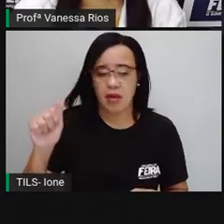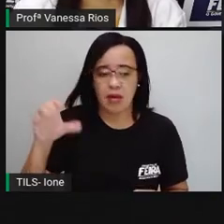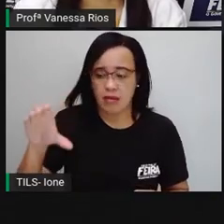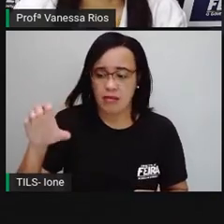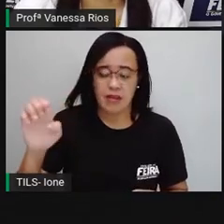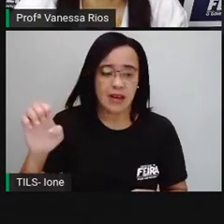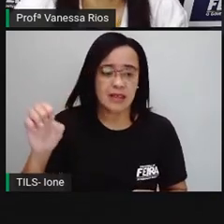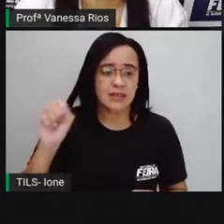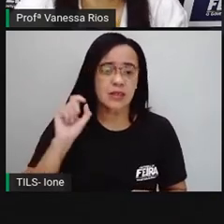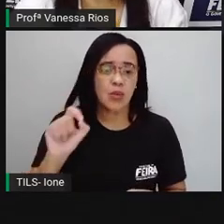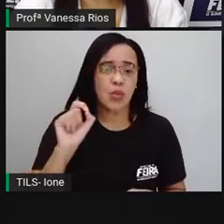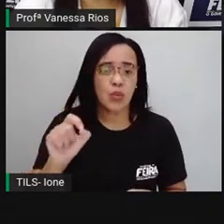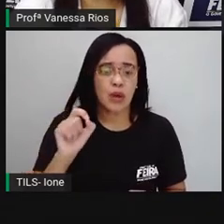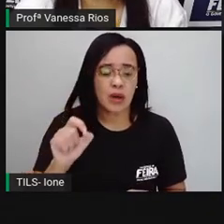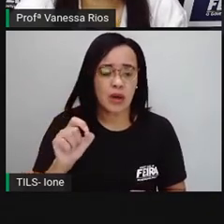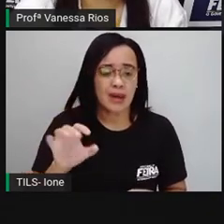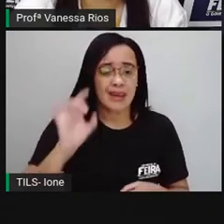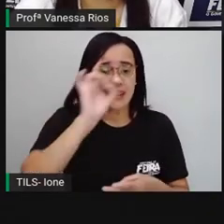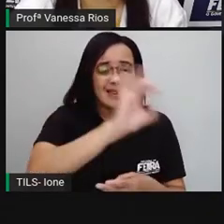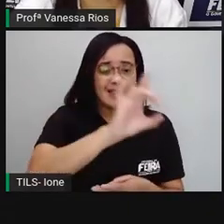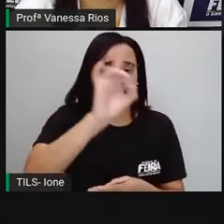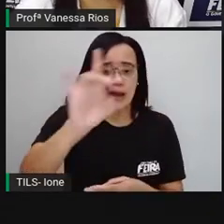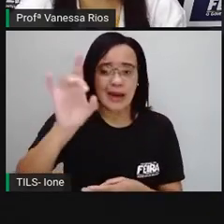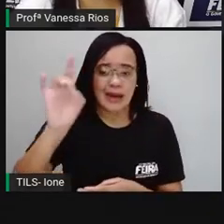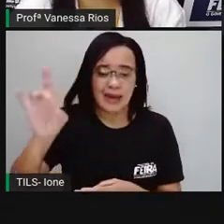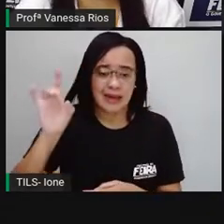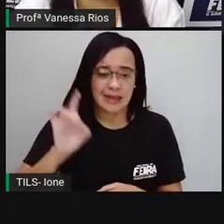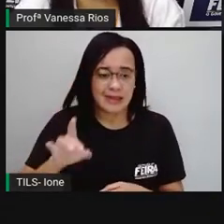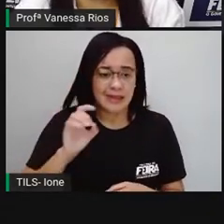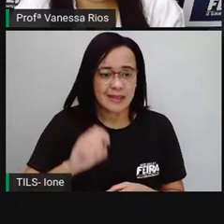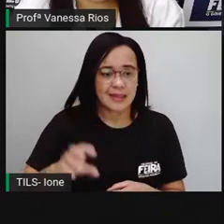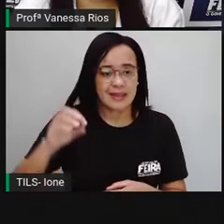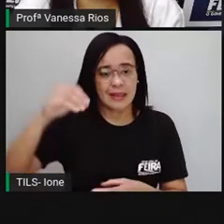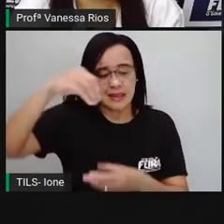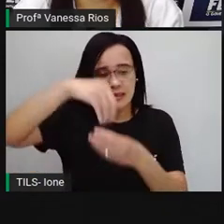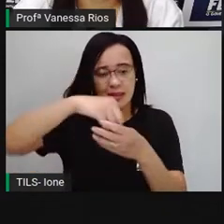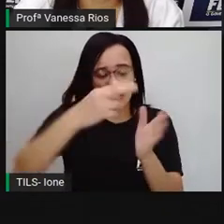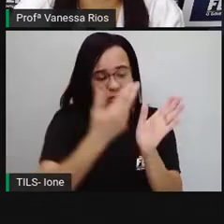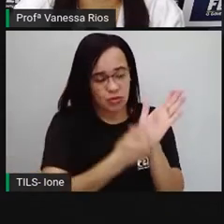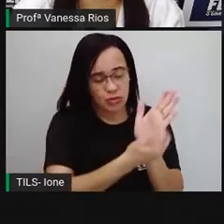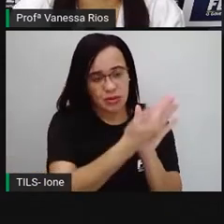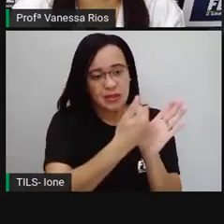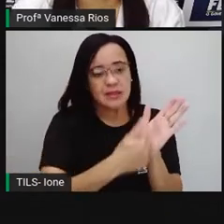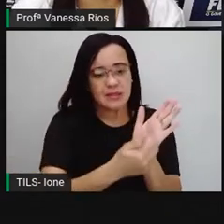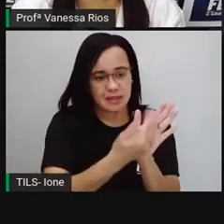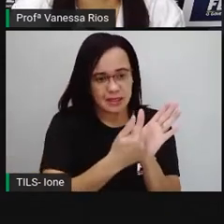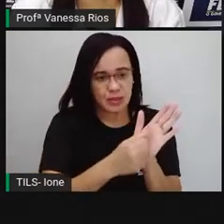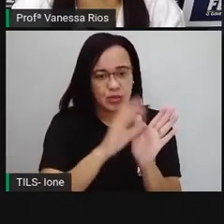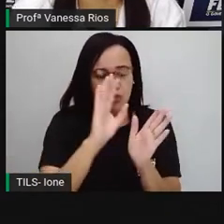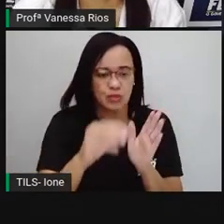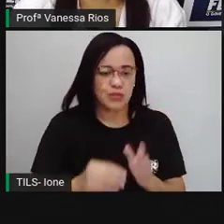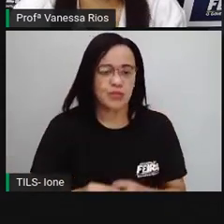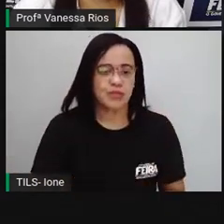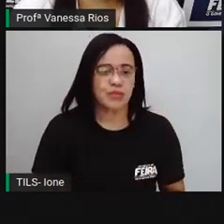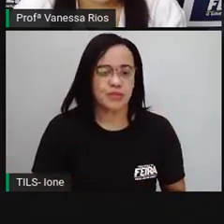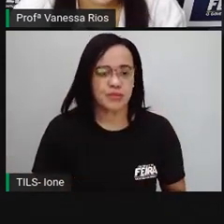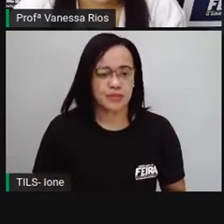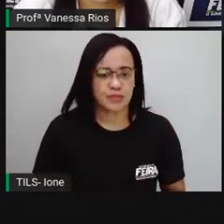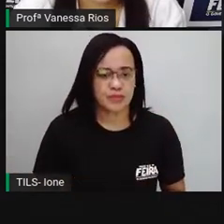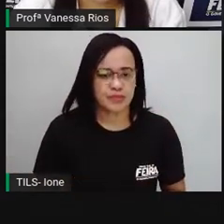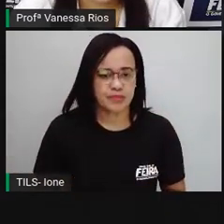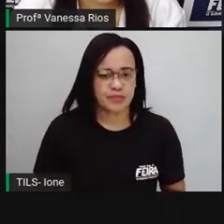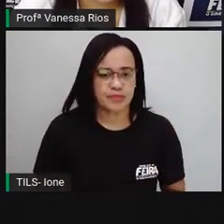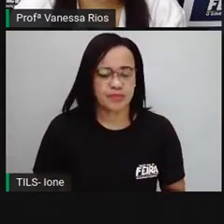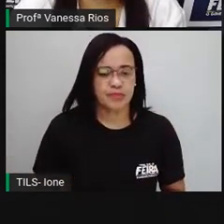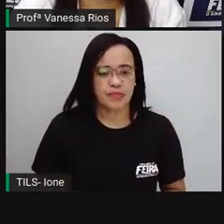é cada figura plana utilizada para formar, não é, a figura